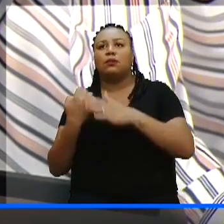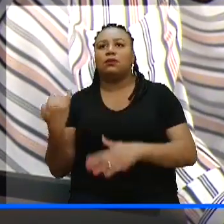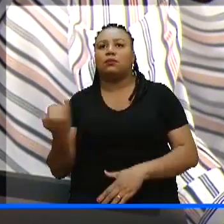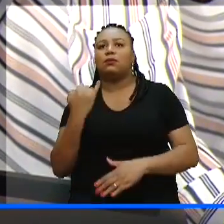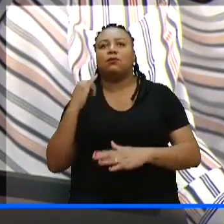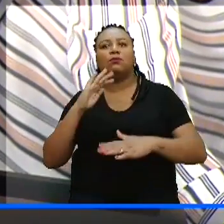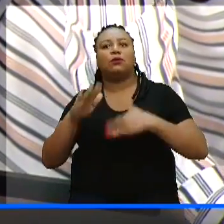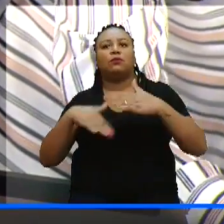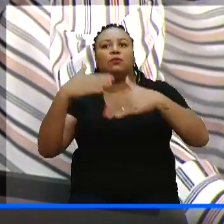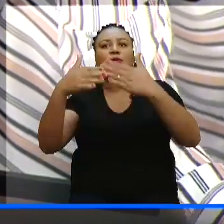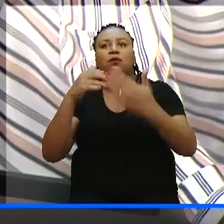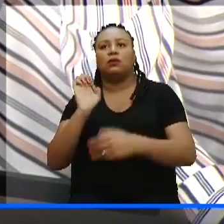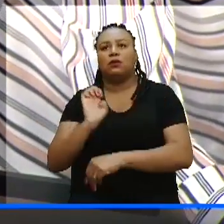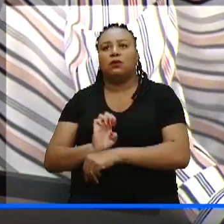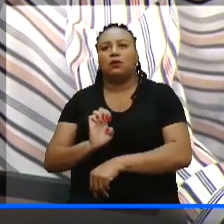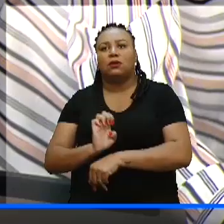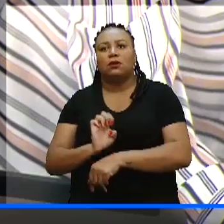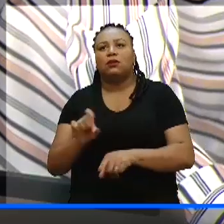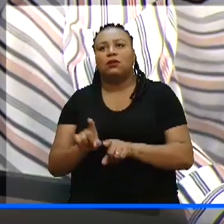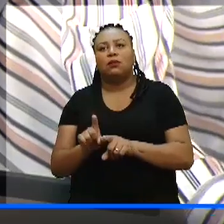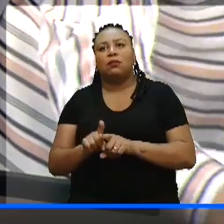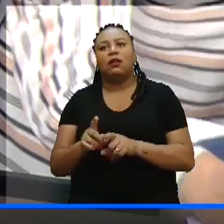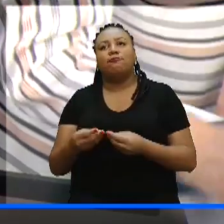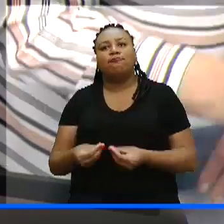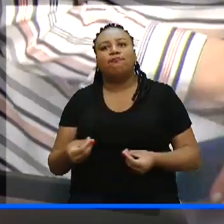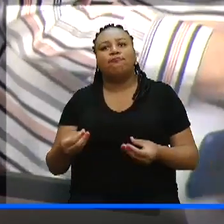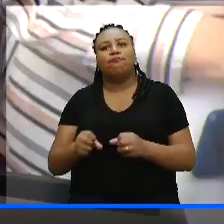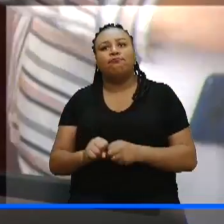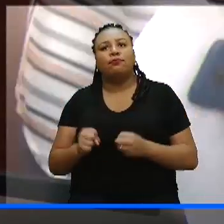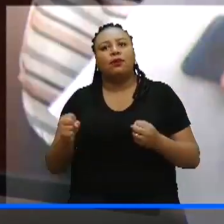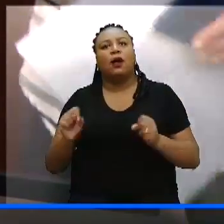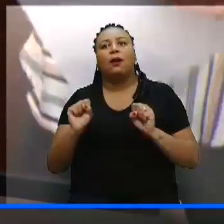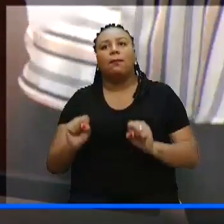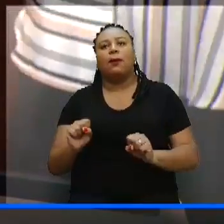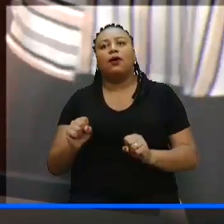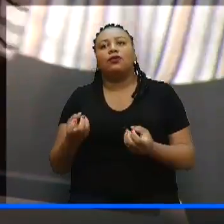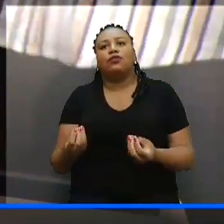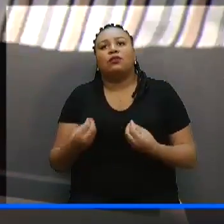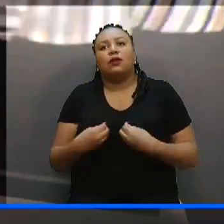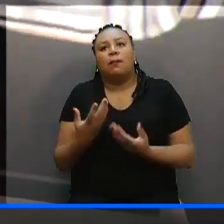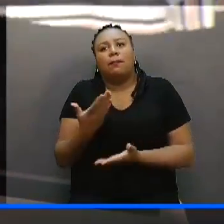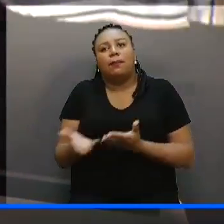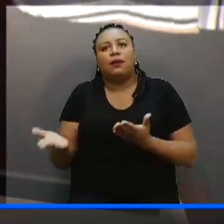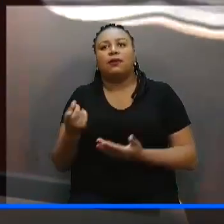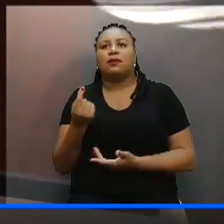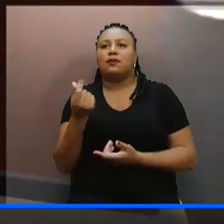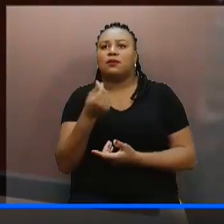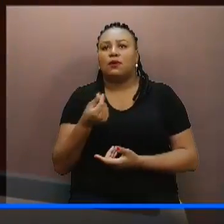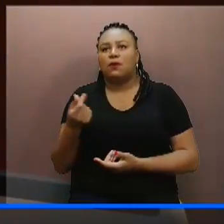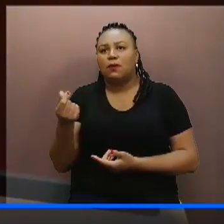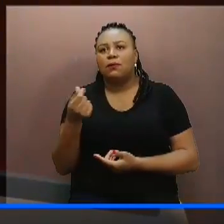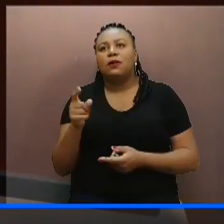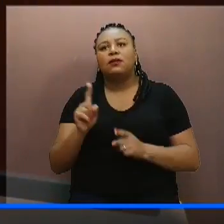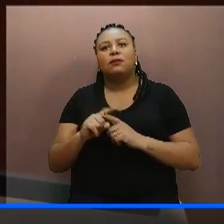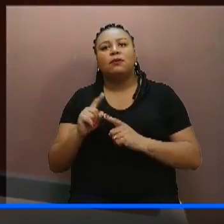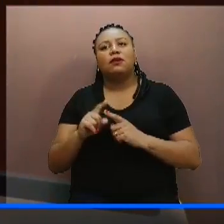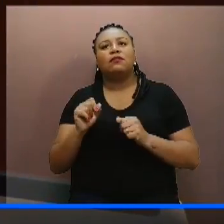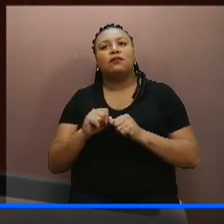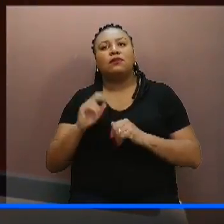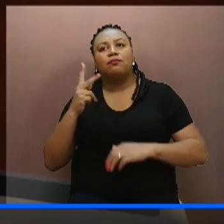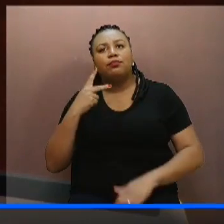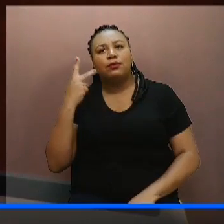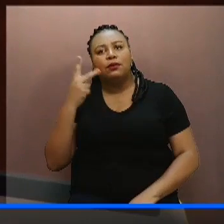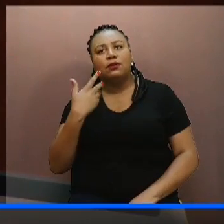para o desenvolvimento do estado e sua fragilização pode acarretar perdas econômicas e de execução de